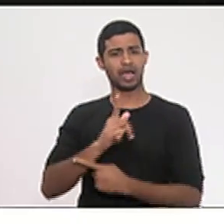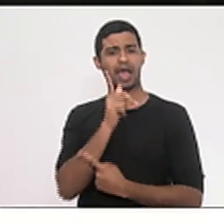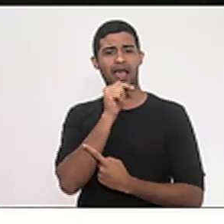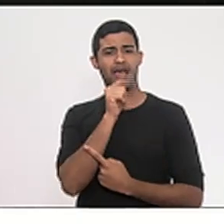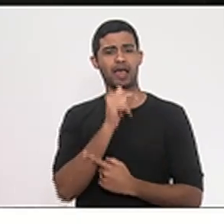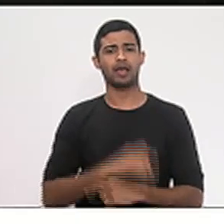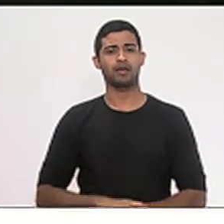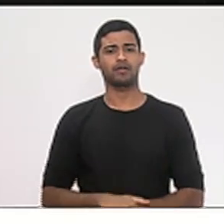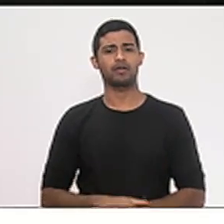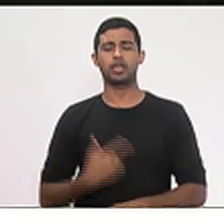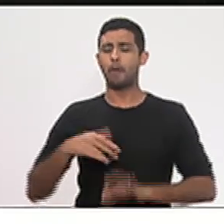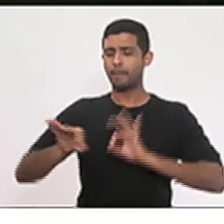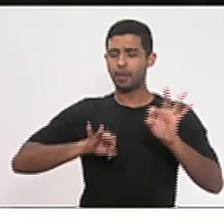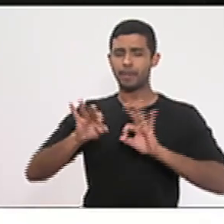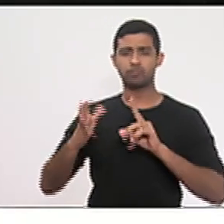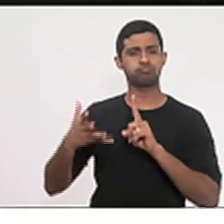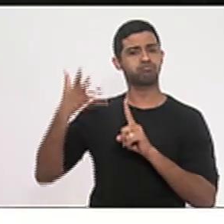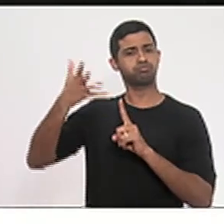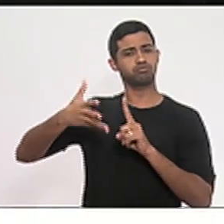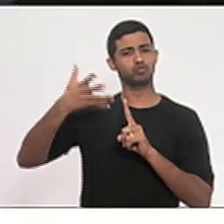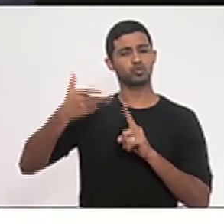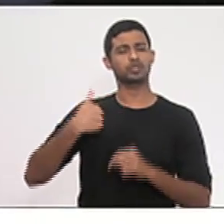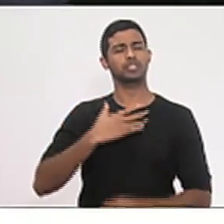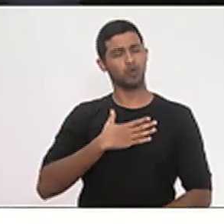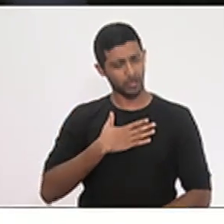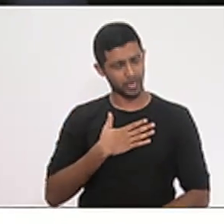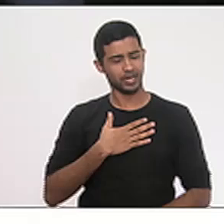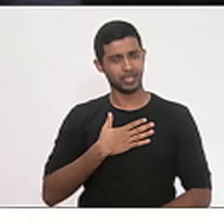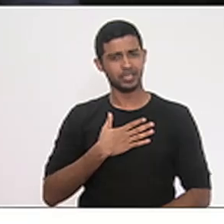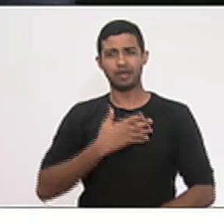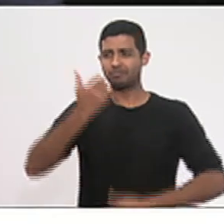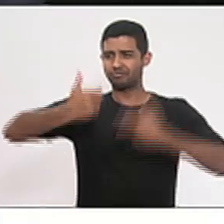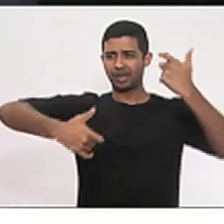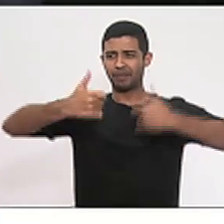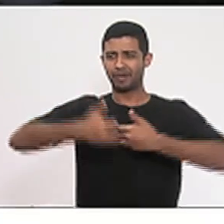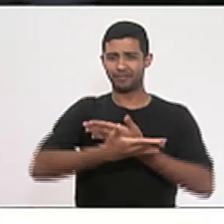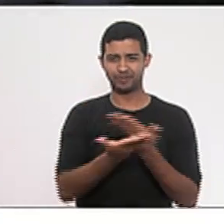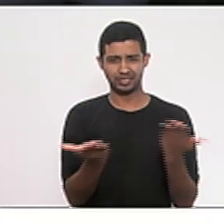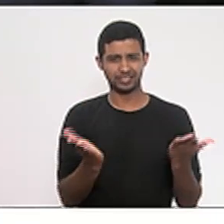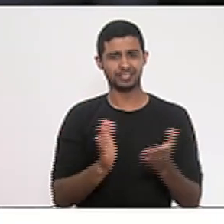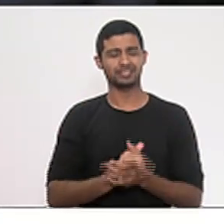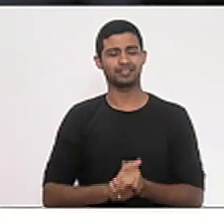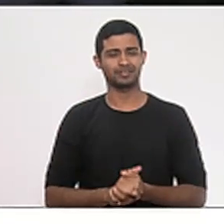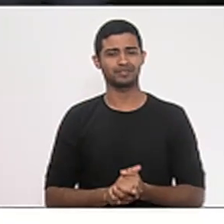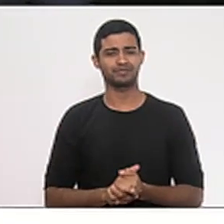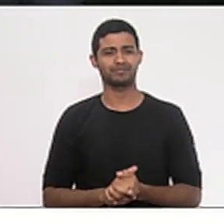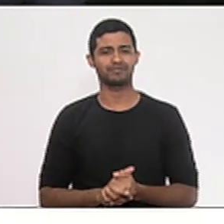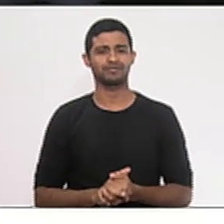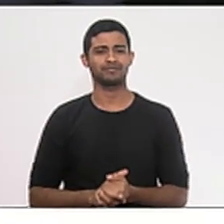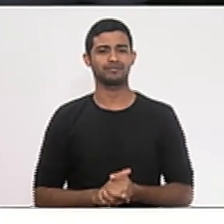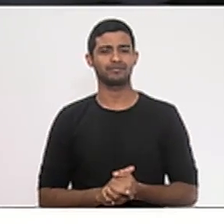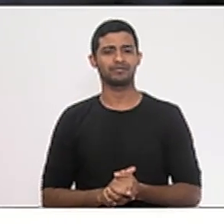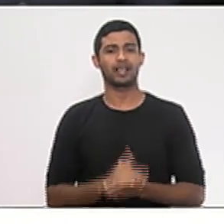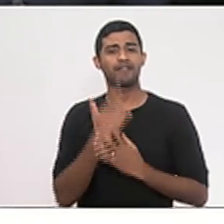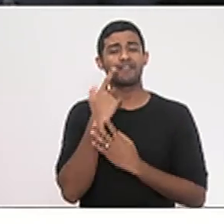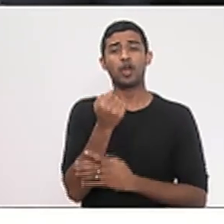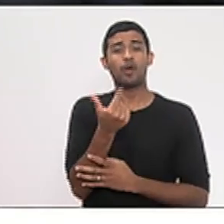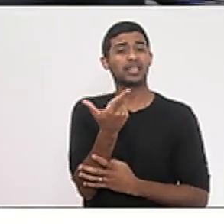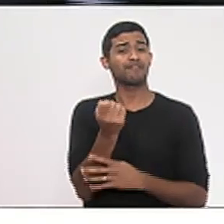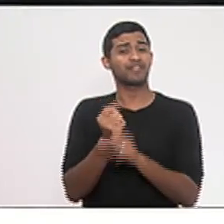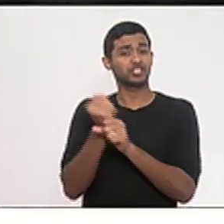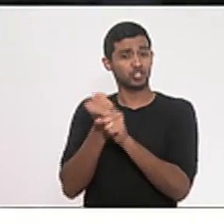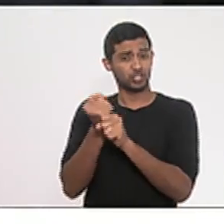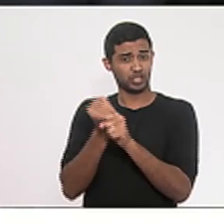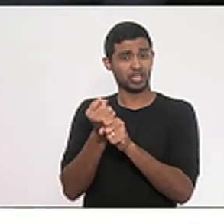Eu montei um discurso e eu gostaria de compartilhar com vocês um pouco dele. Quase 20 anos,